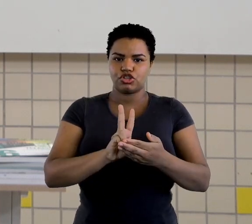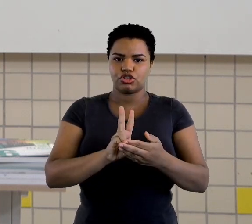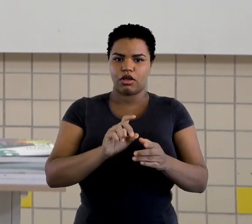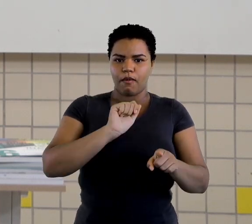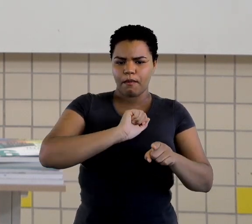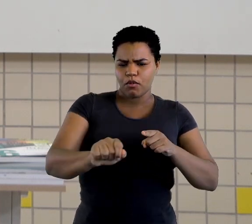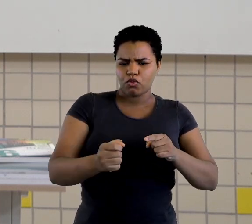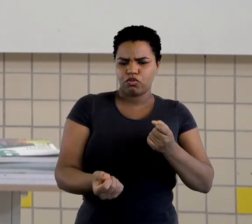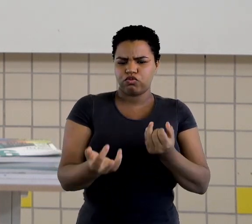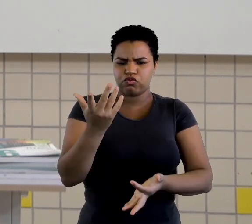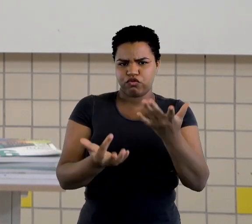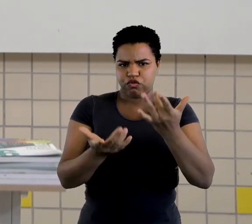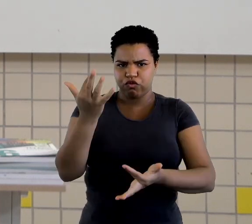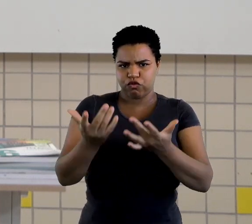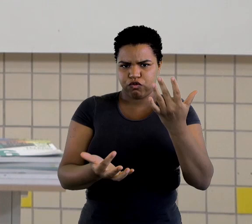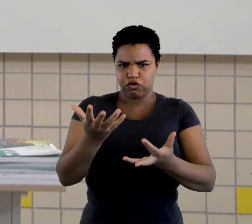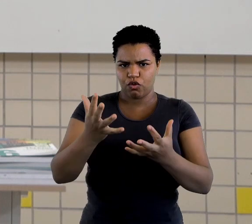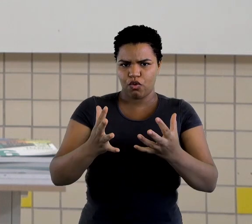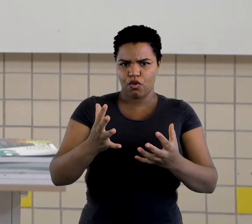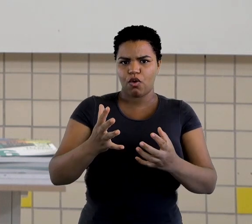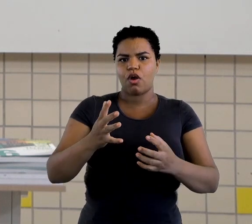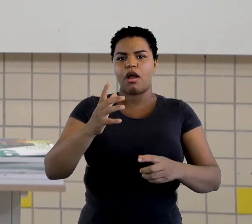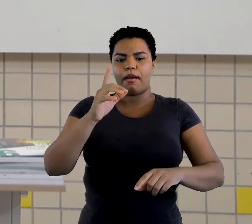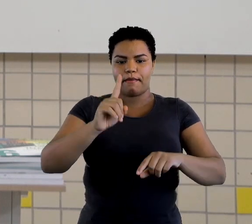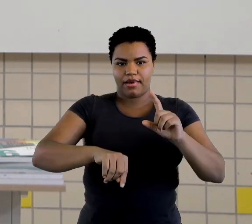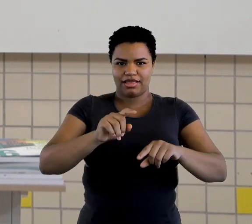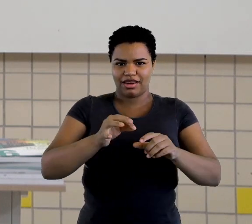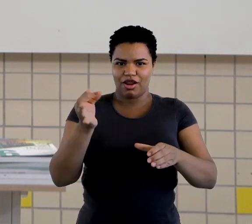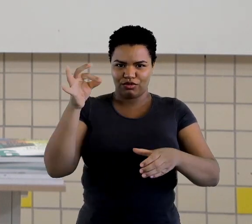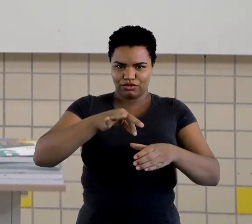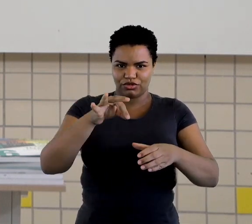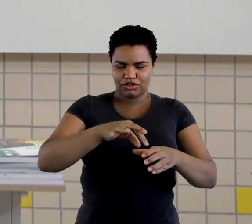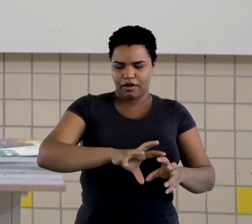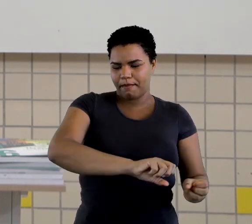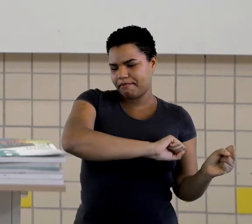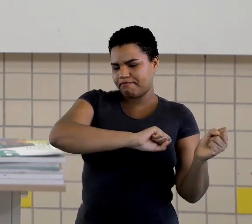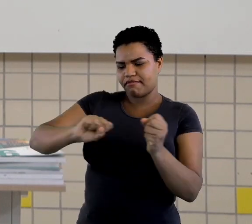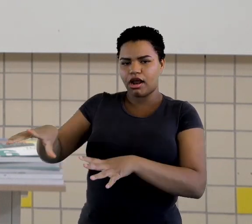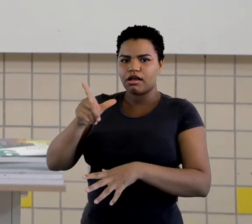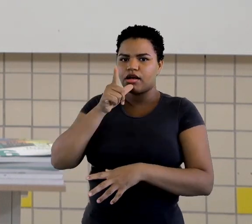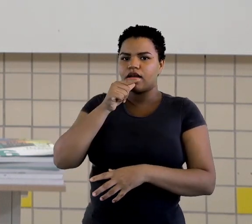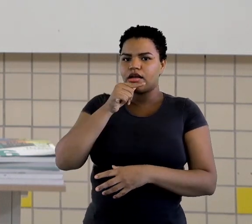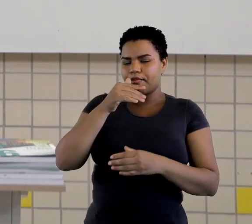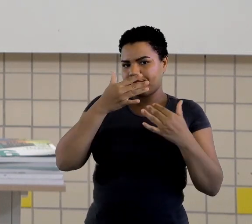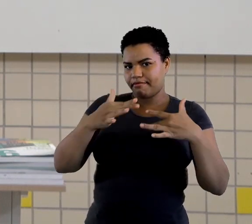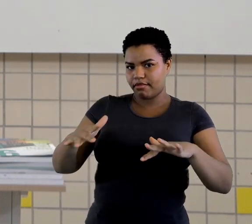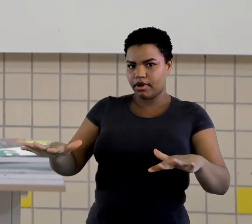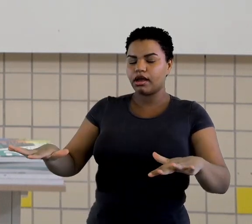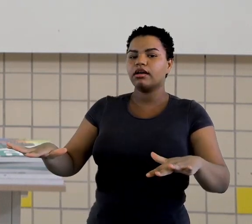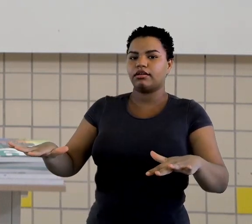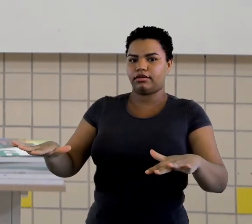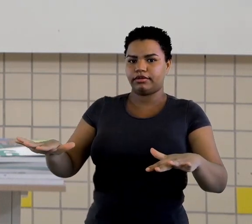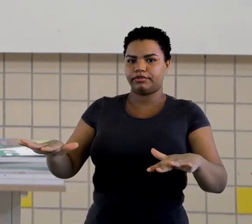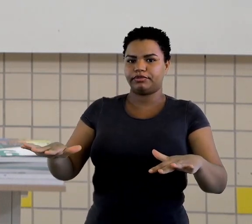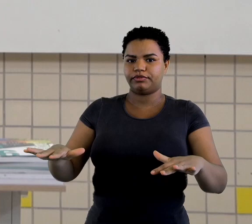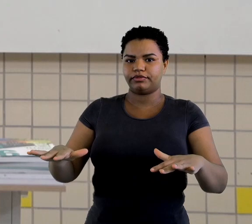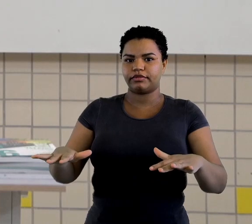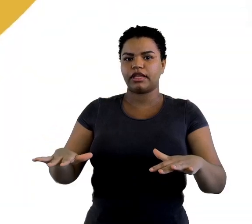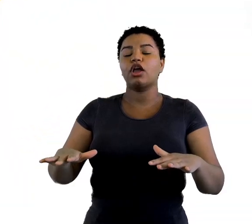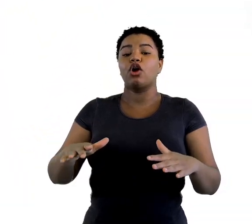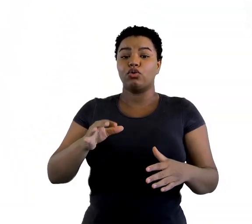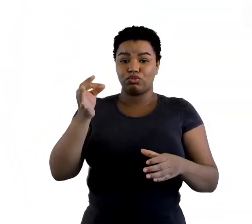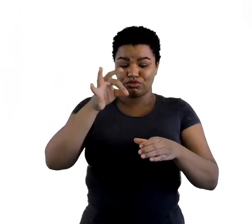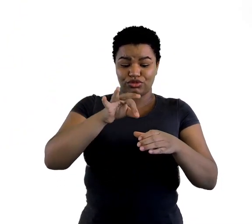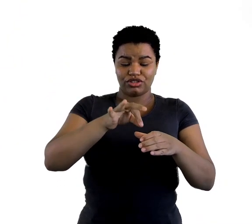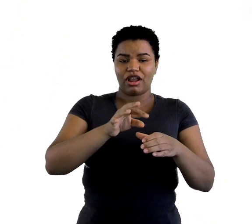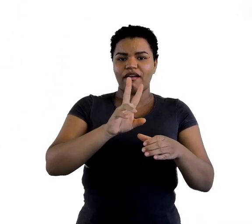e jogaram todo o carregamento de chá no mar, no Oceano Atlântico. Esse chá iria para a Inglaterra.